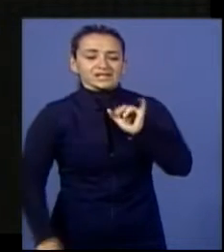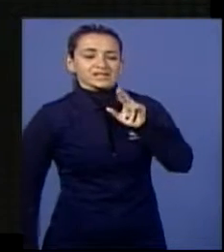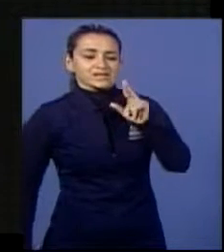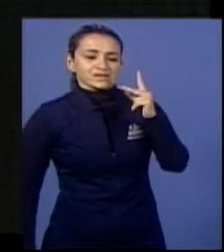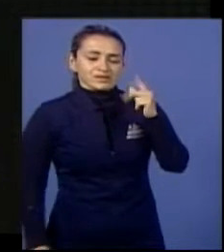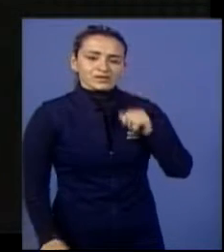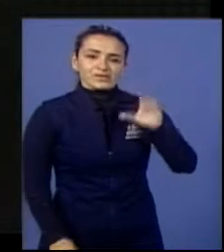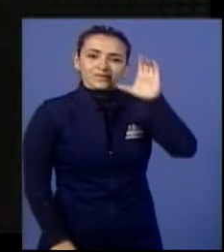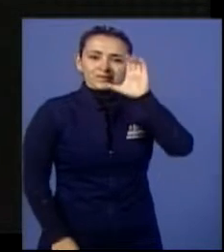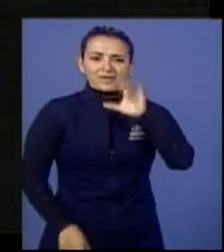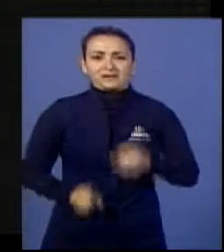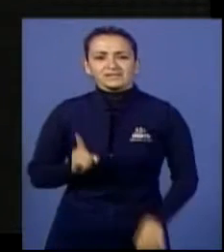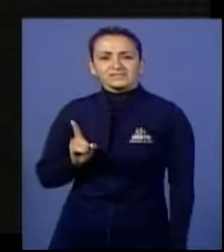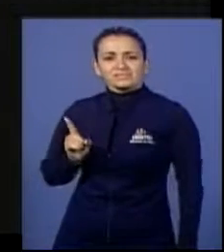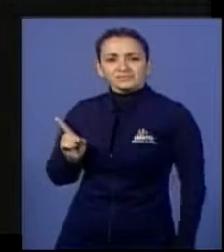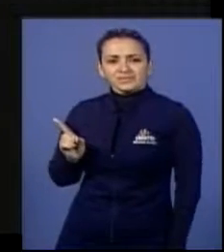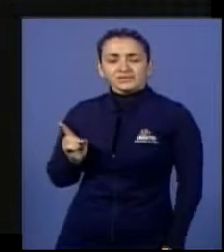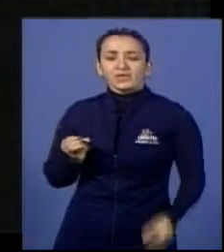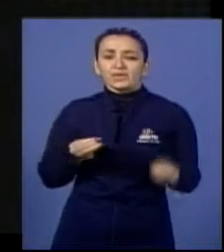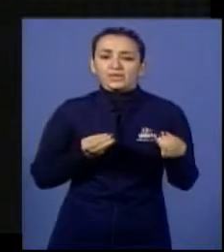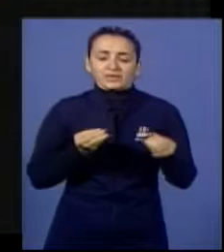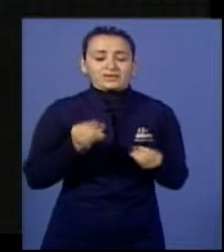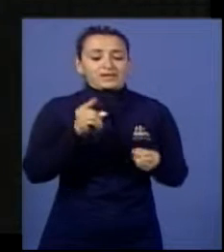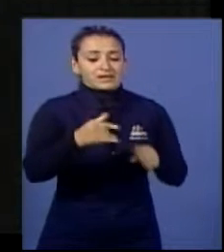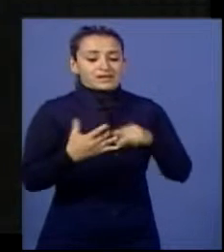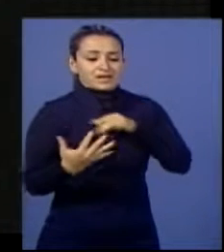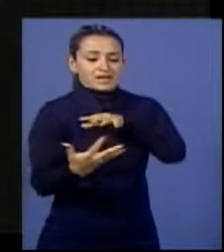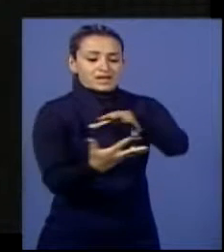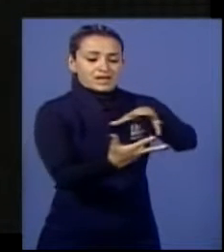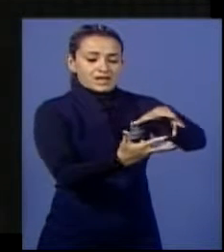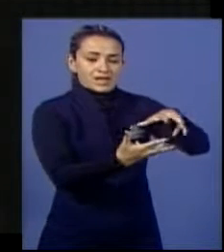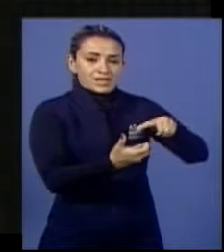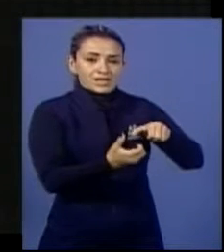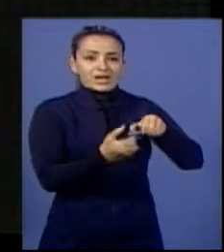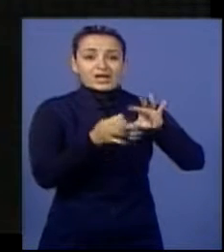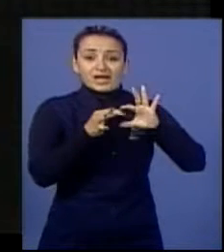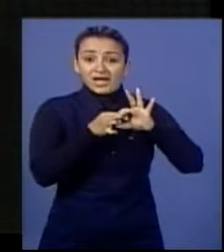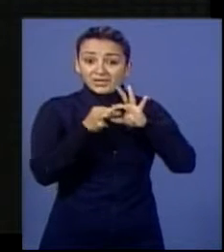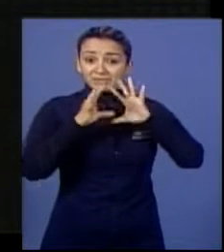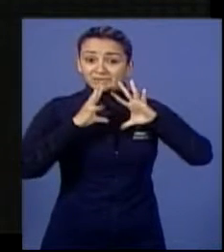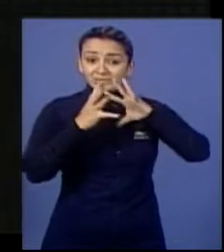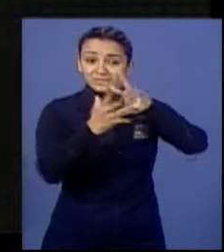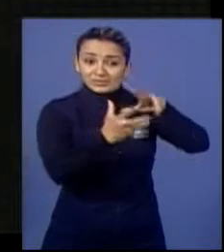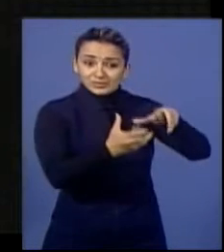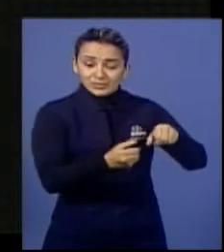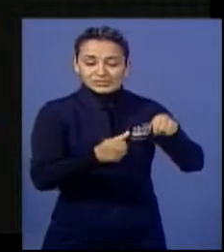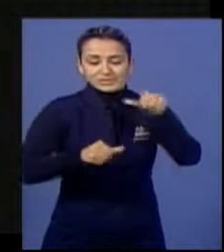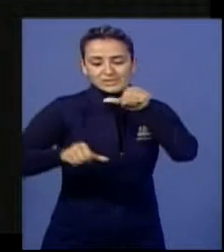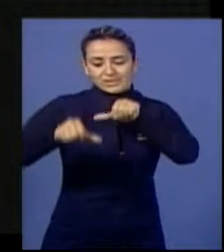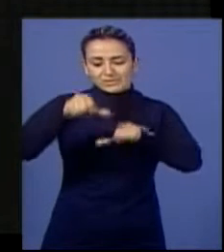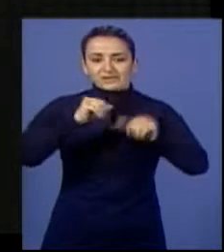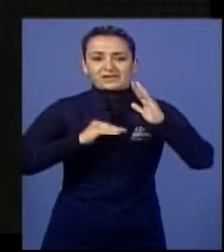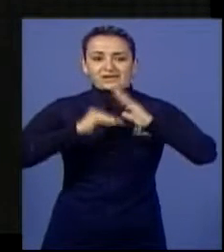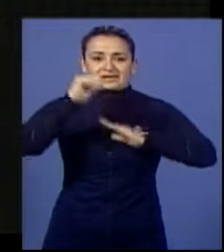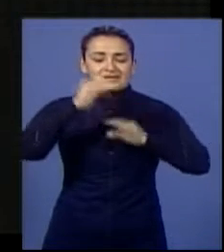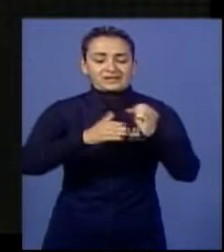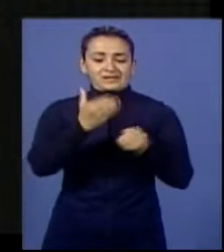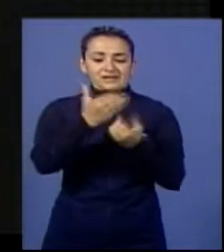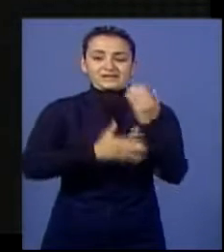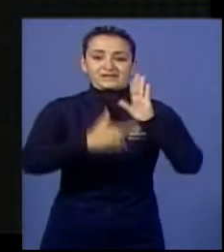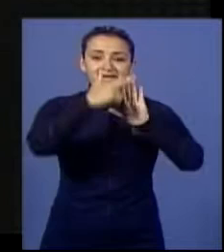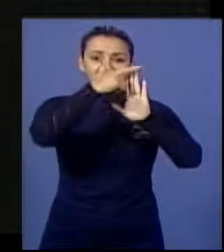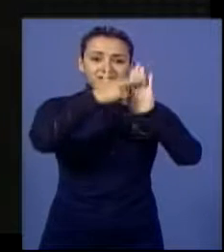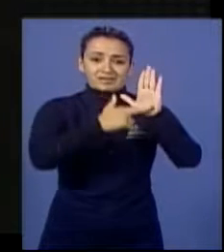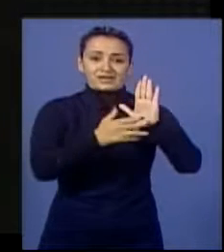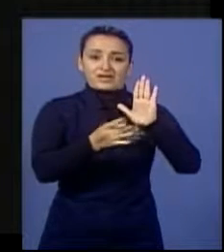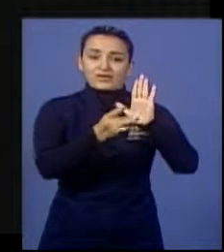Coruja falou, a IUPAC é a União Internacional de Química Pura e Aplicada, que determina as regras oficiais. Regras